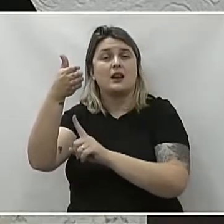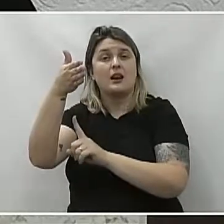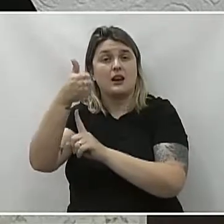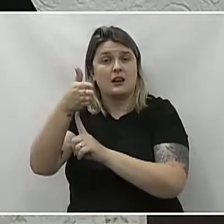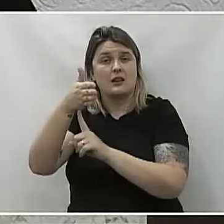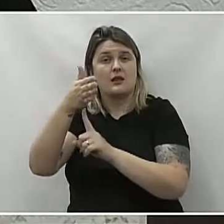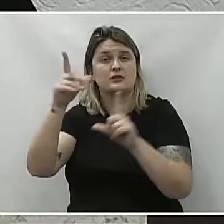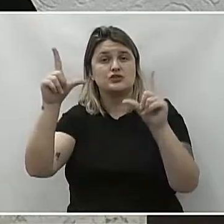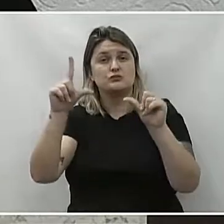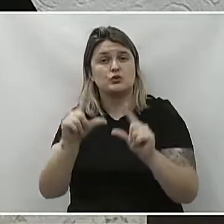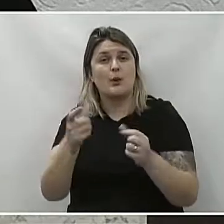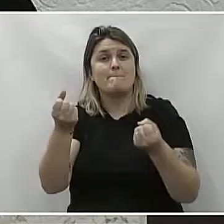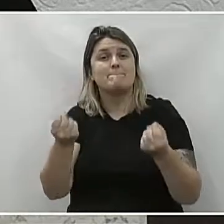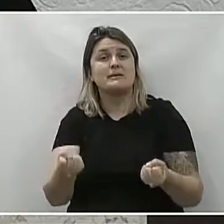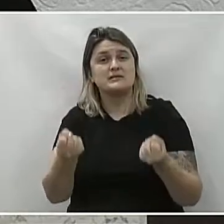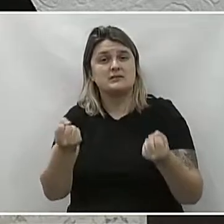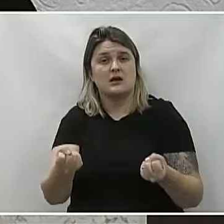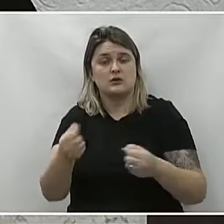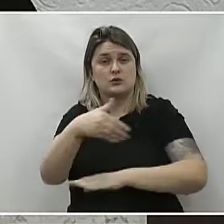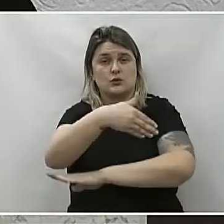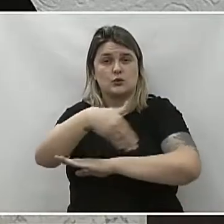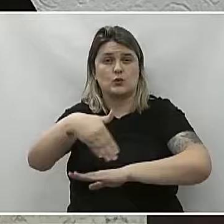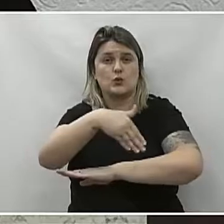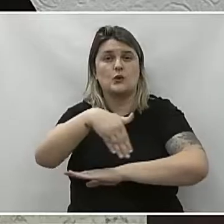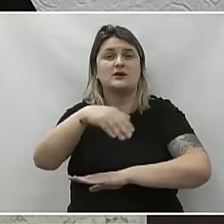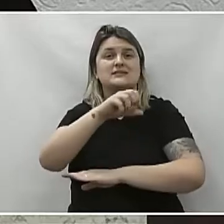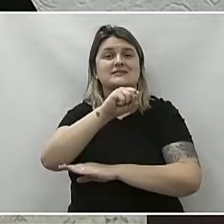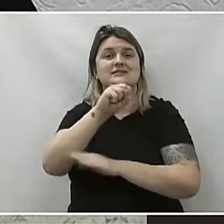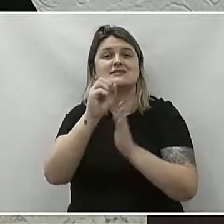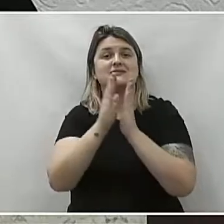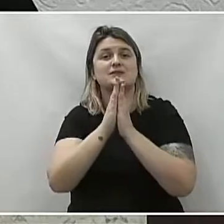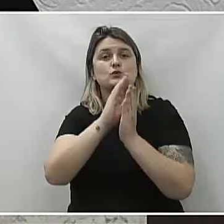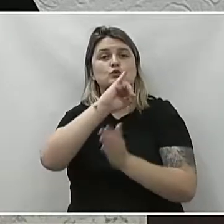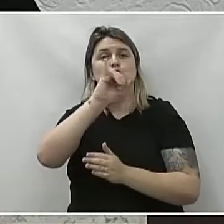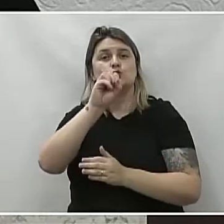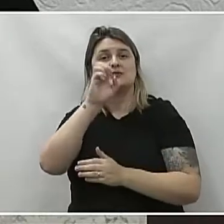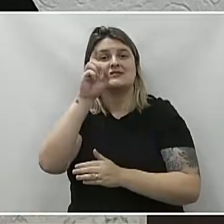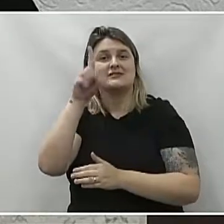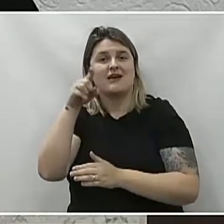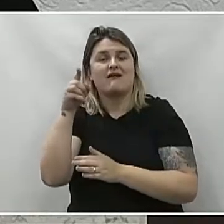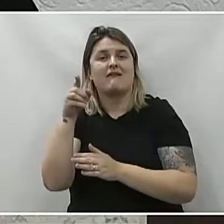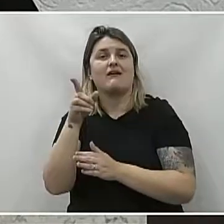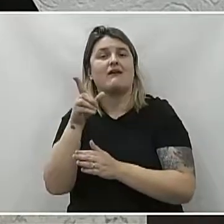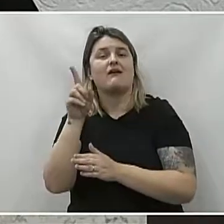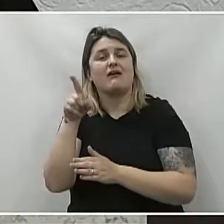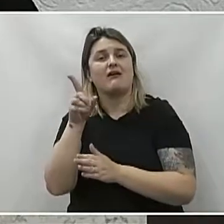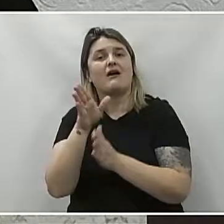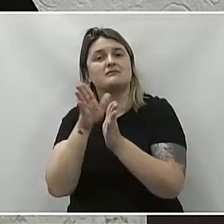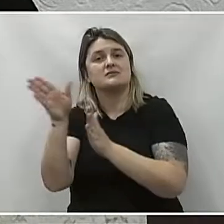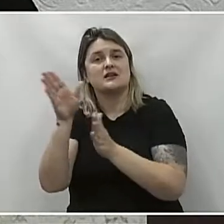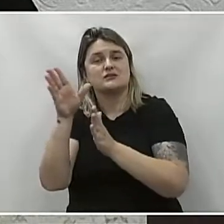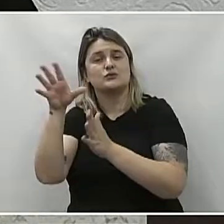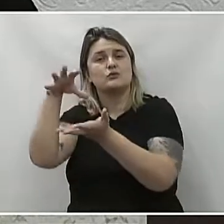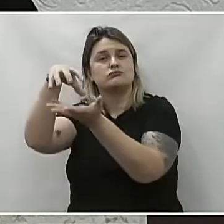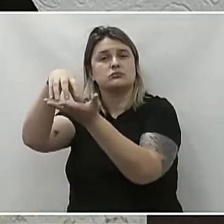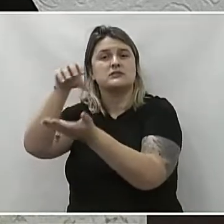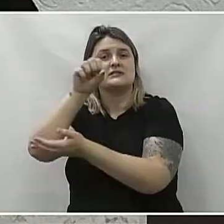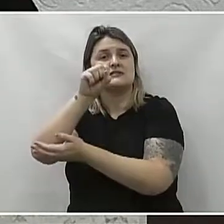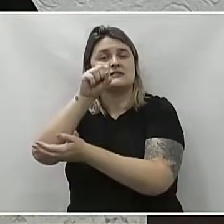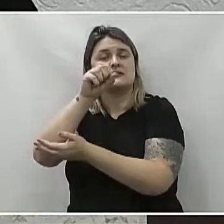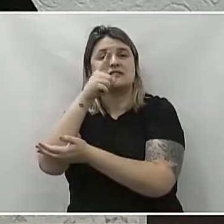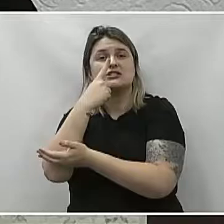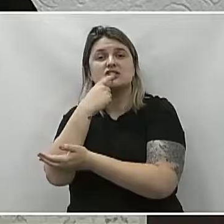por parte de veículos na estrada São José, que dá acesso ao Rio Vermelho. Justificativa. A referida